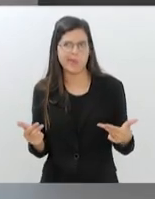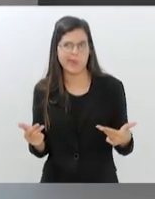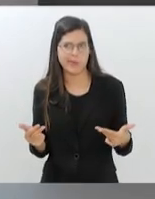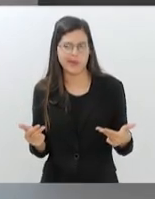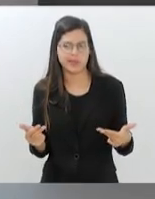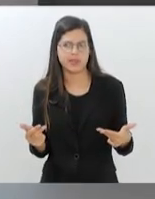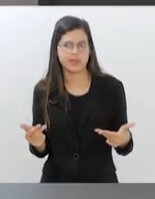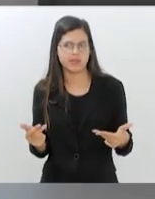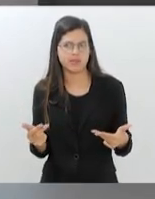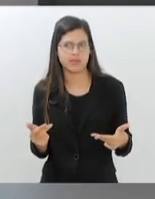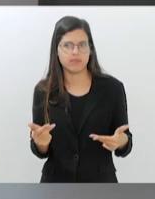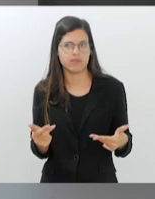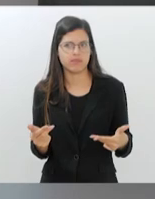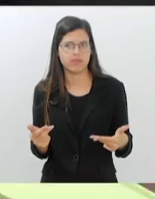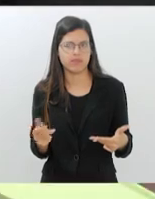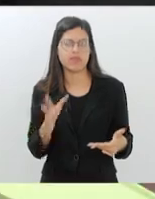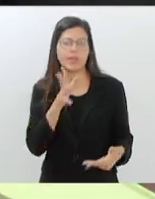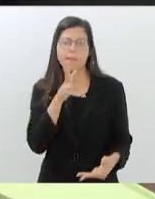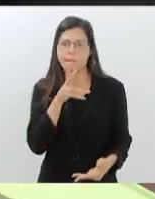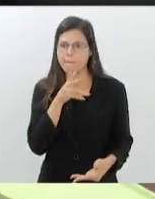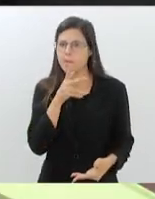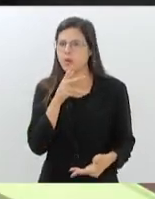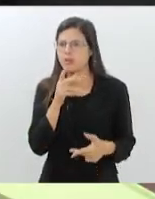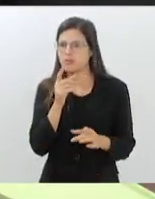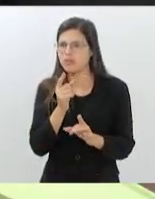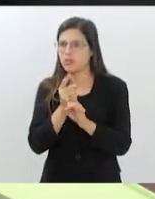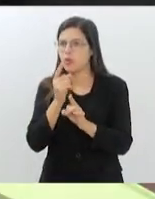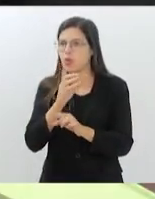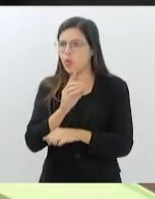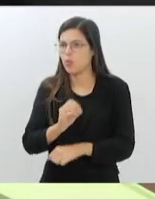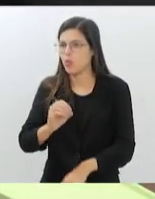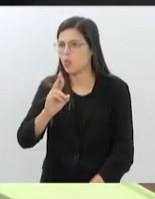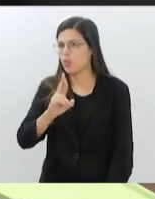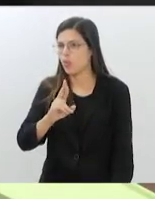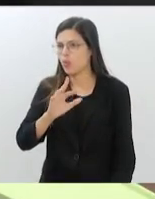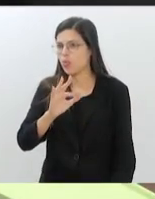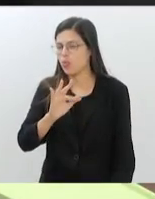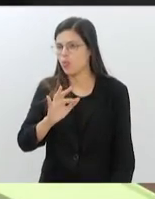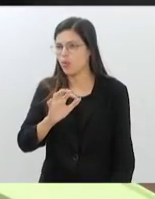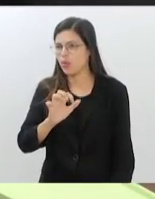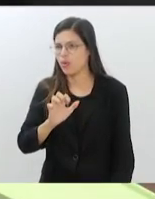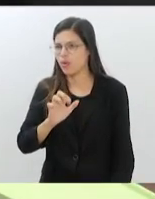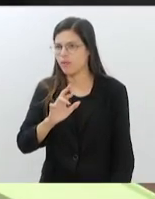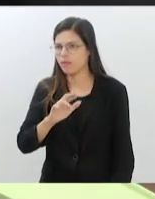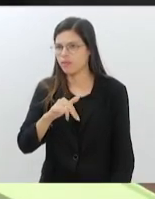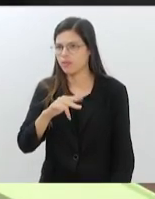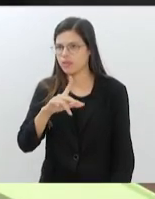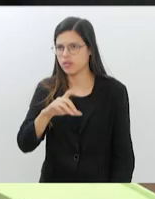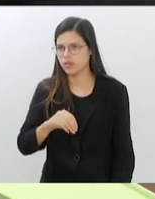poei o Dr Fernando lhe faz mais bem que o CDB